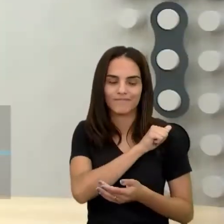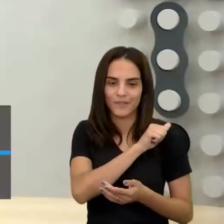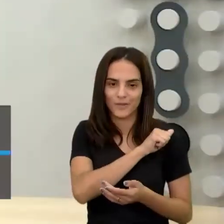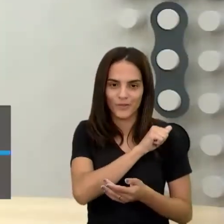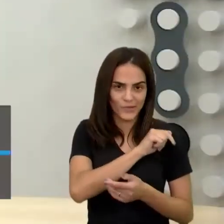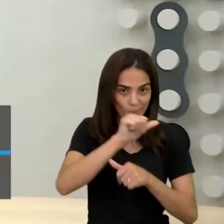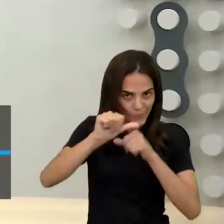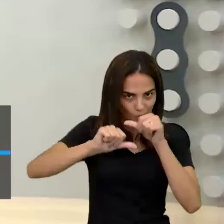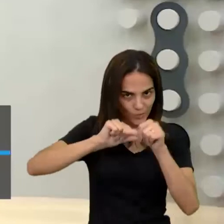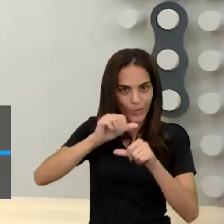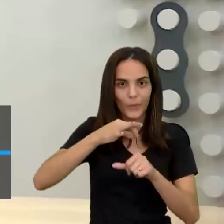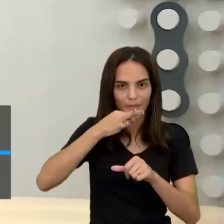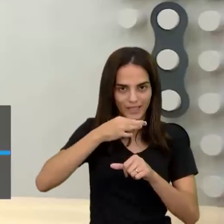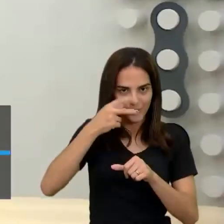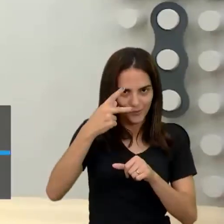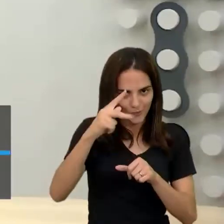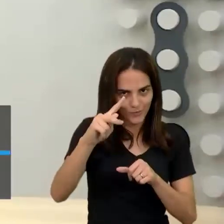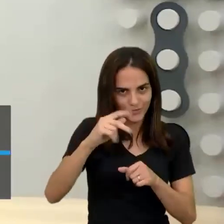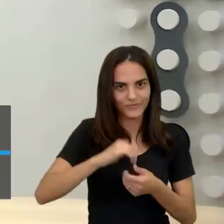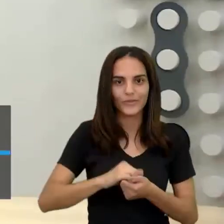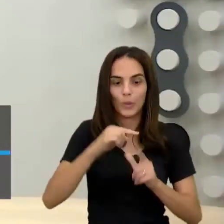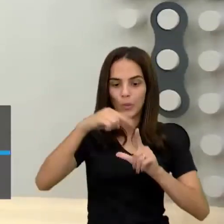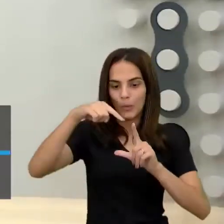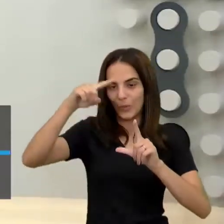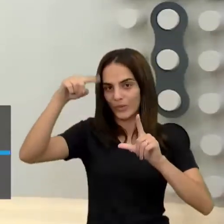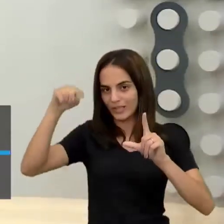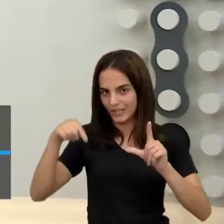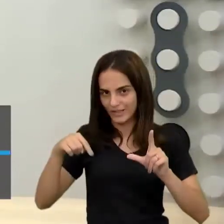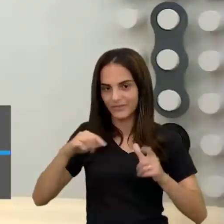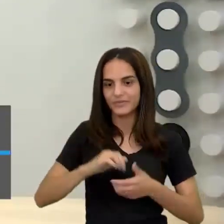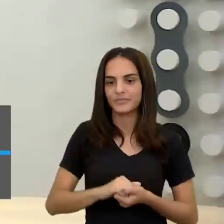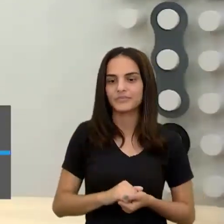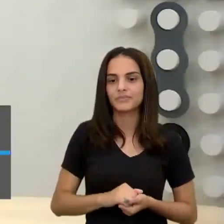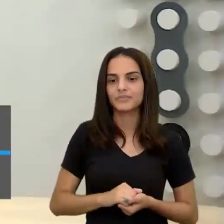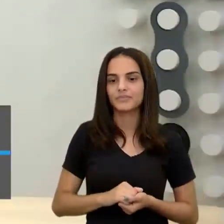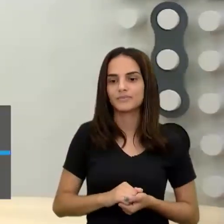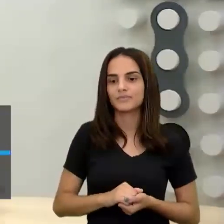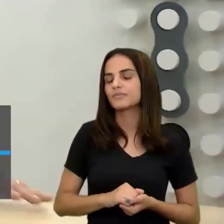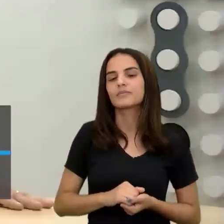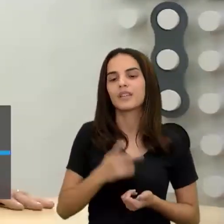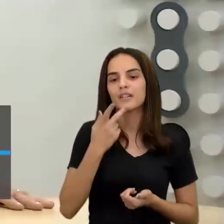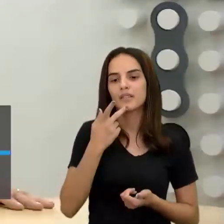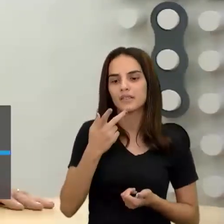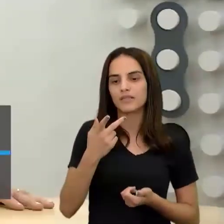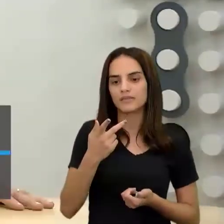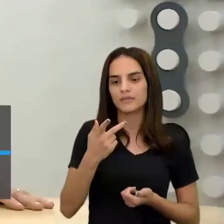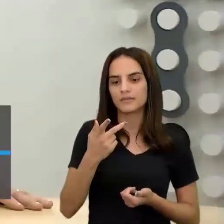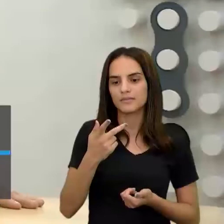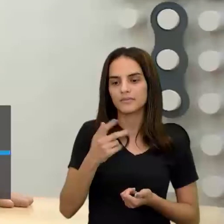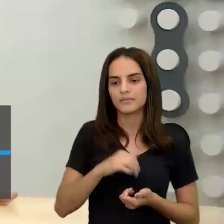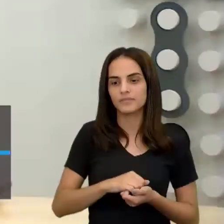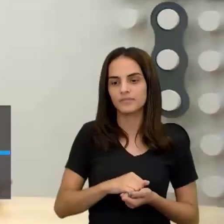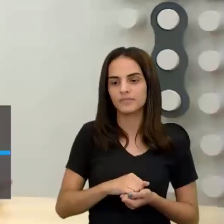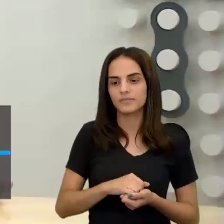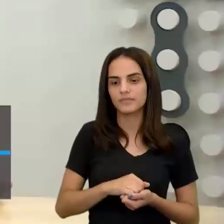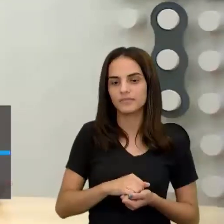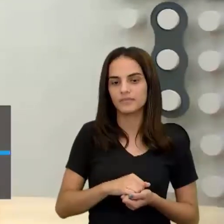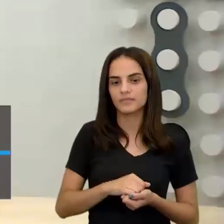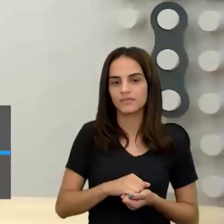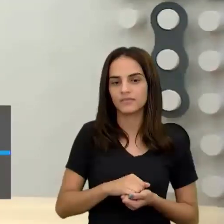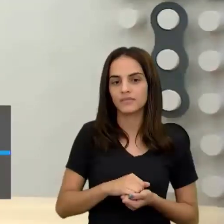mudaram a opinião de vocês com o gráfico. E esse rapaz que falou que lá na London School of